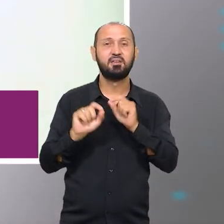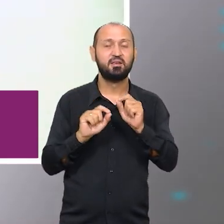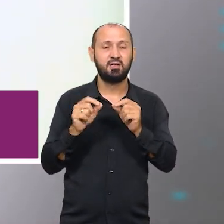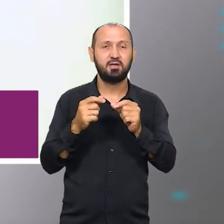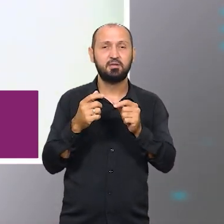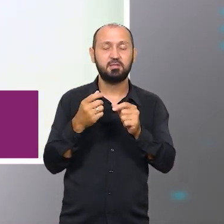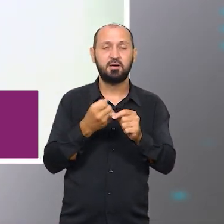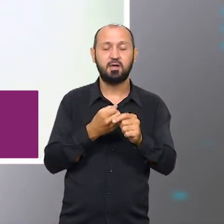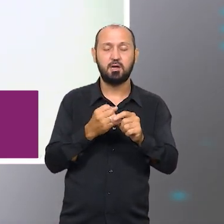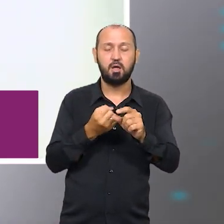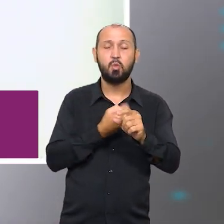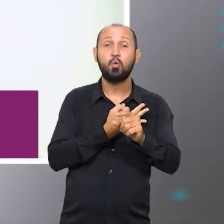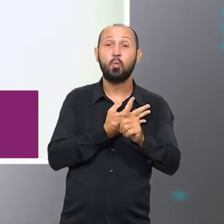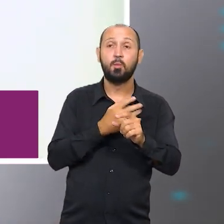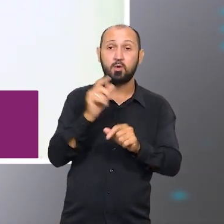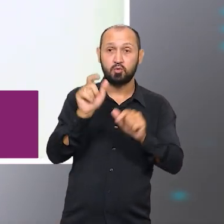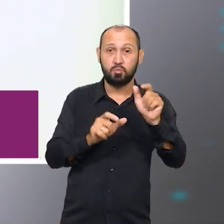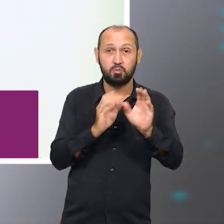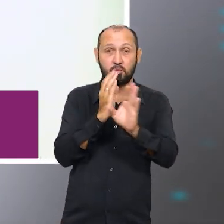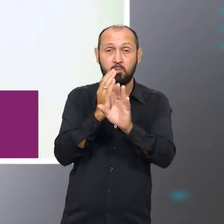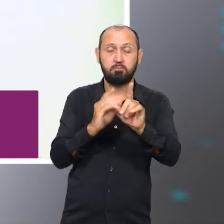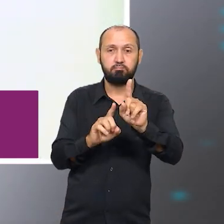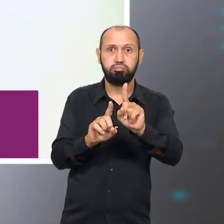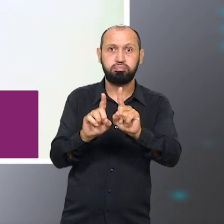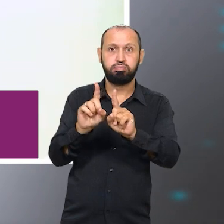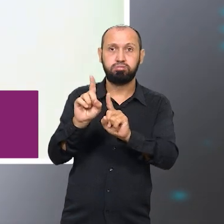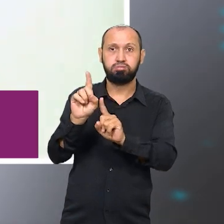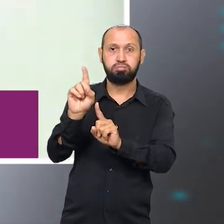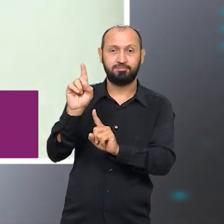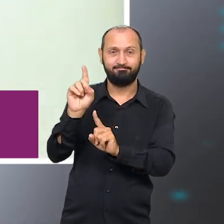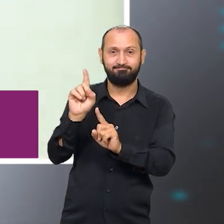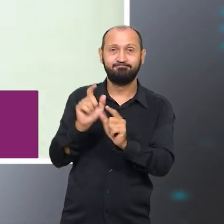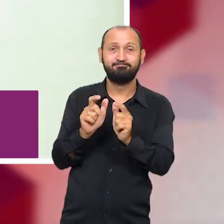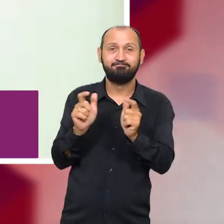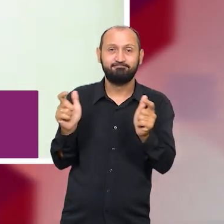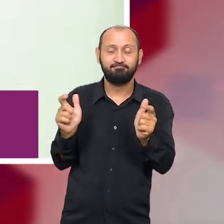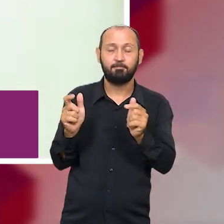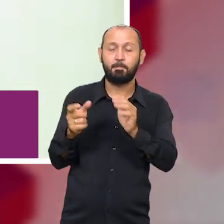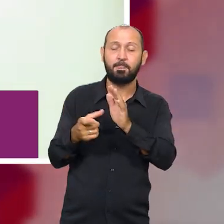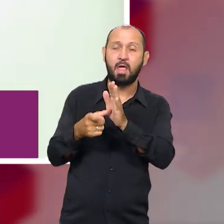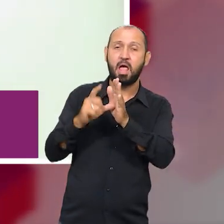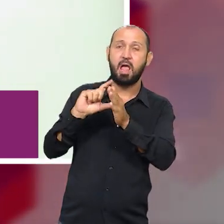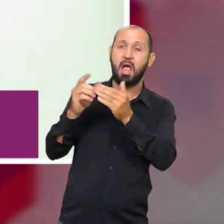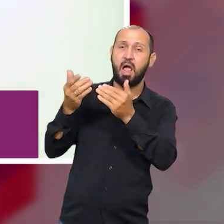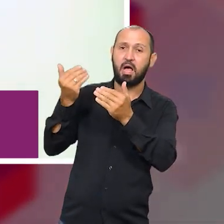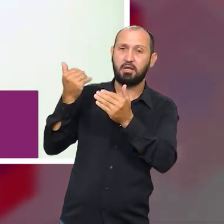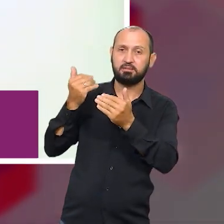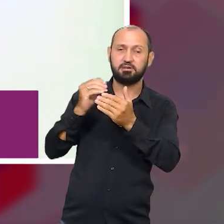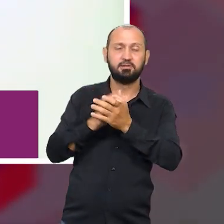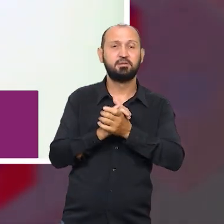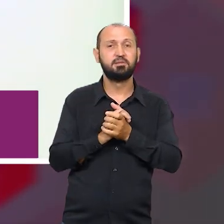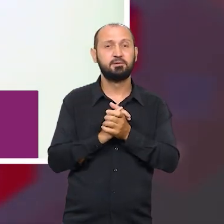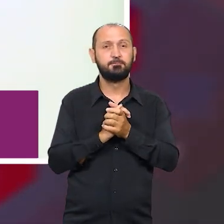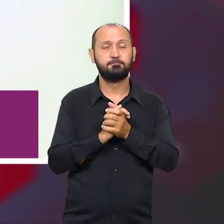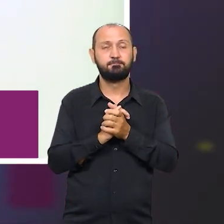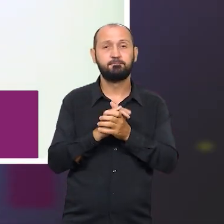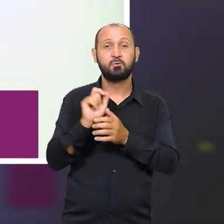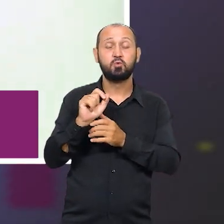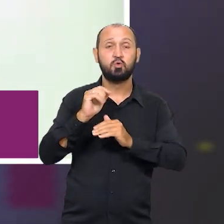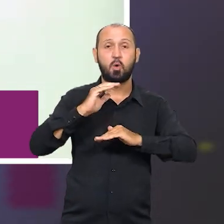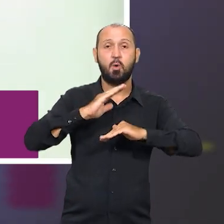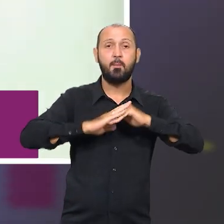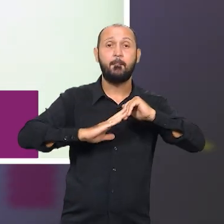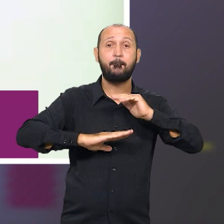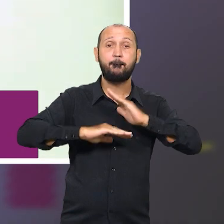que isso logo, o crescimento ia ser bem visto, né? Então, anteriormente,